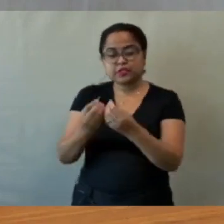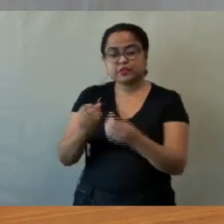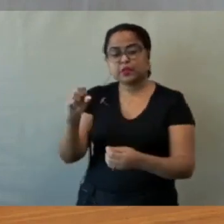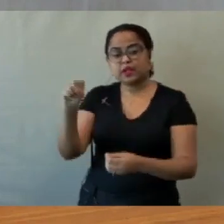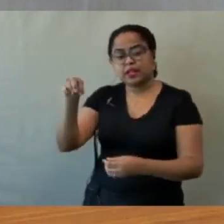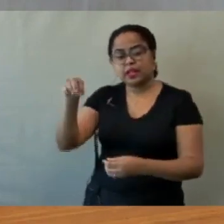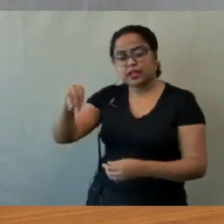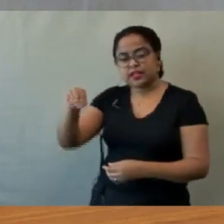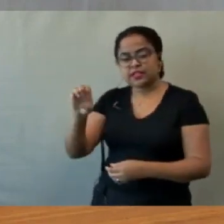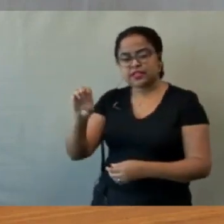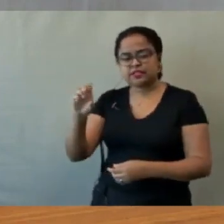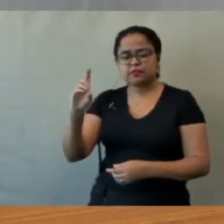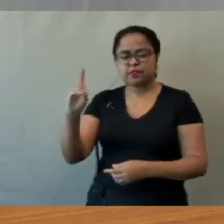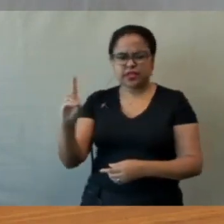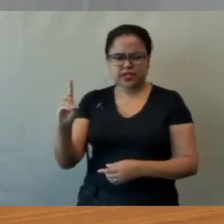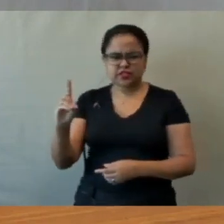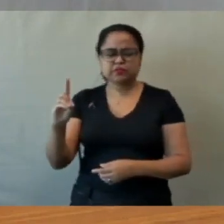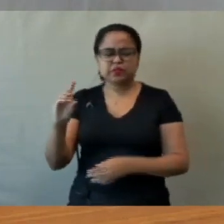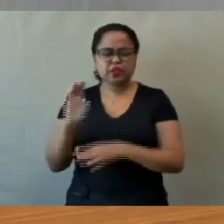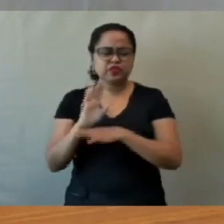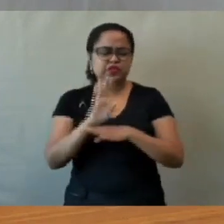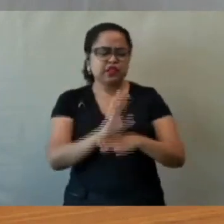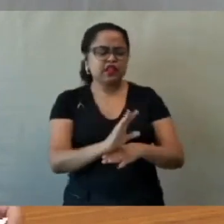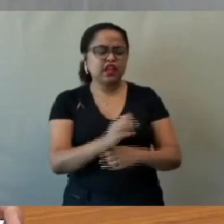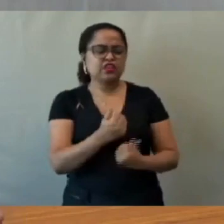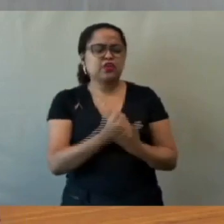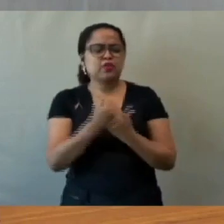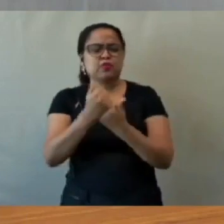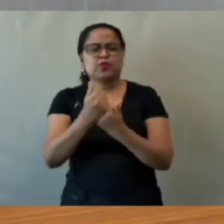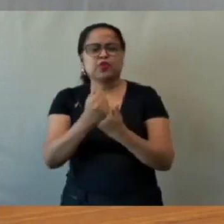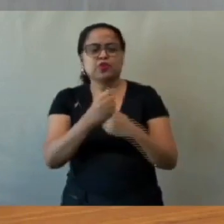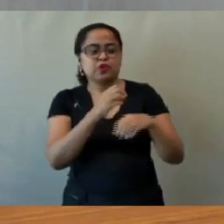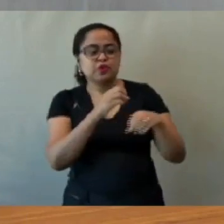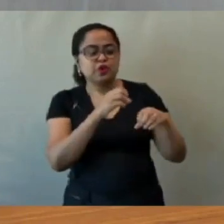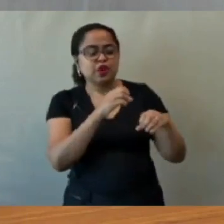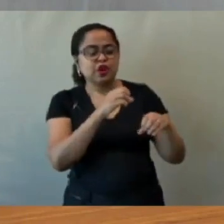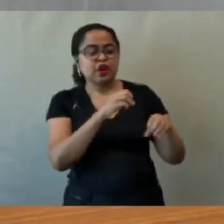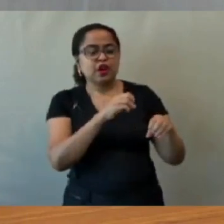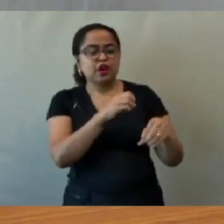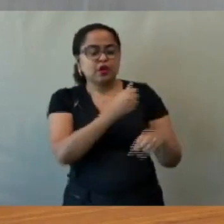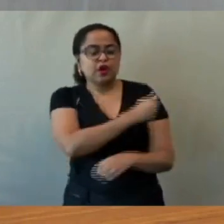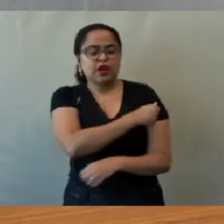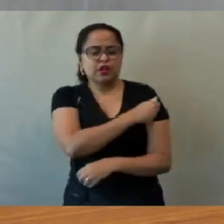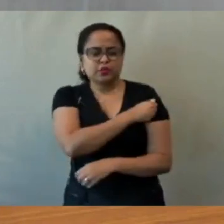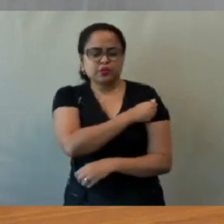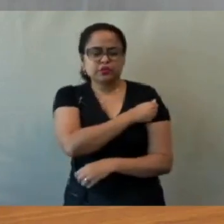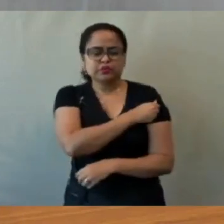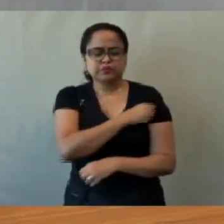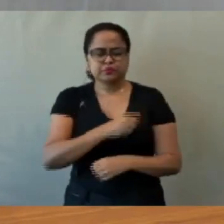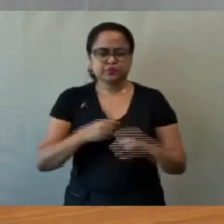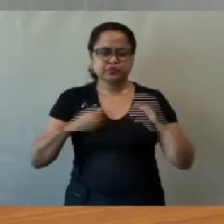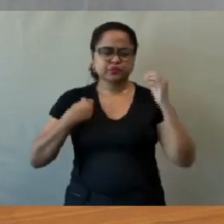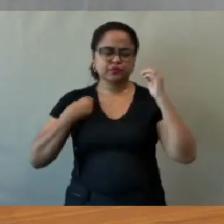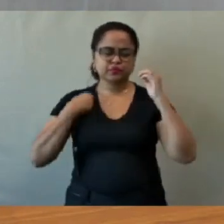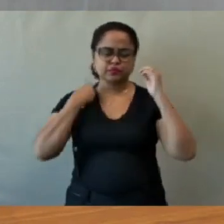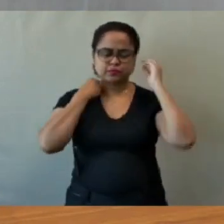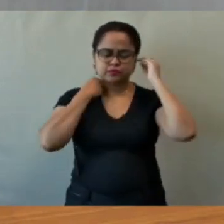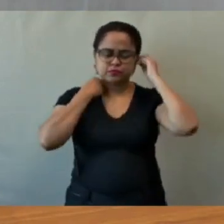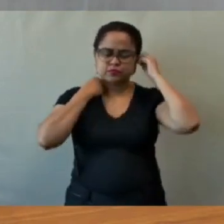apoio ao educando, e o que é hoje. As pessoas, né, tem alguns...